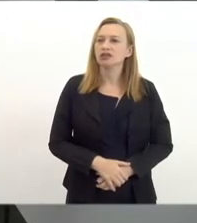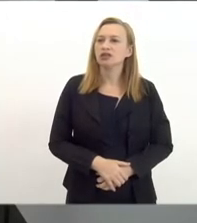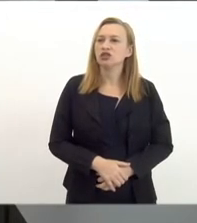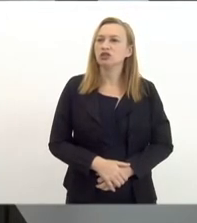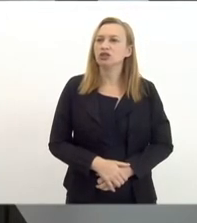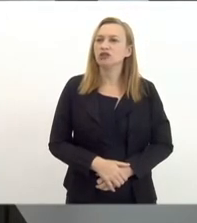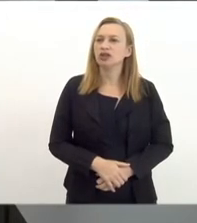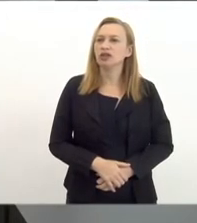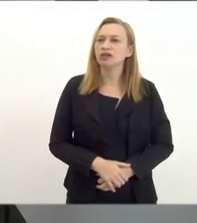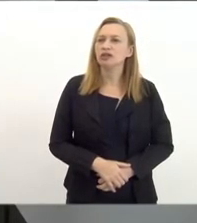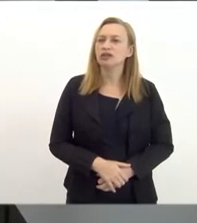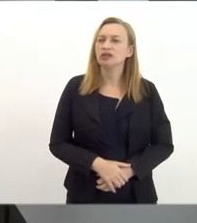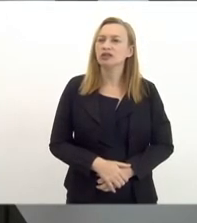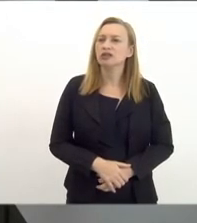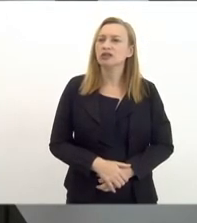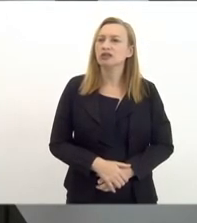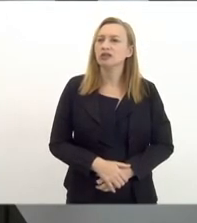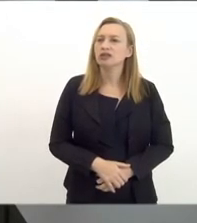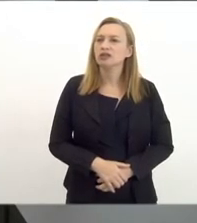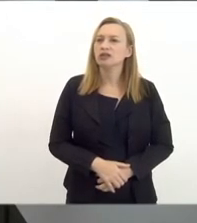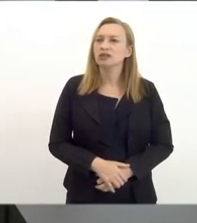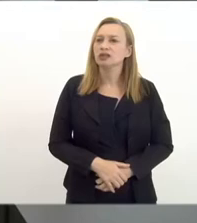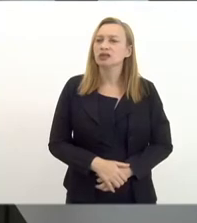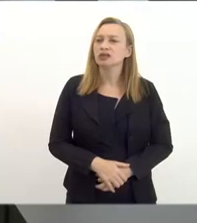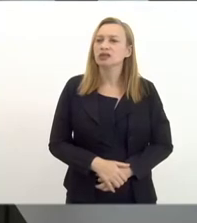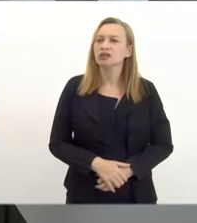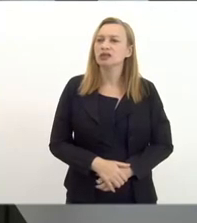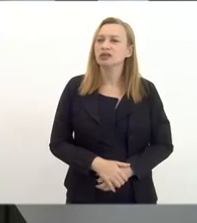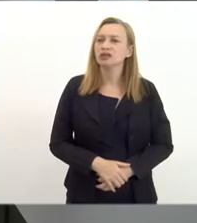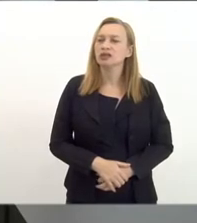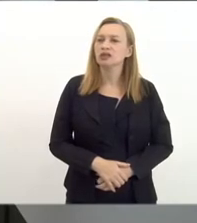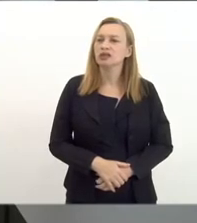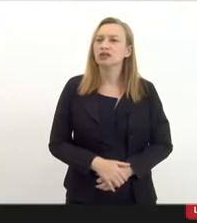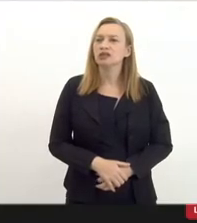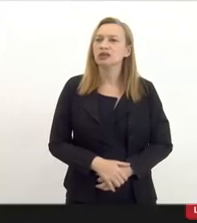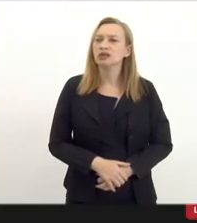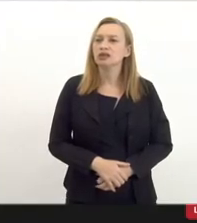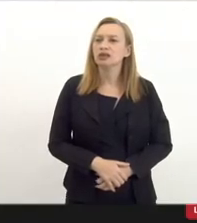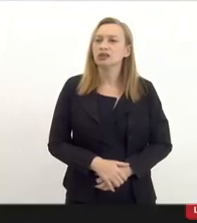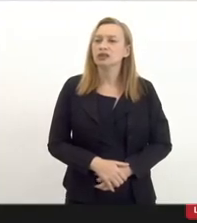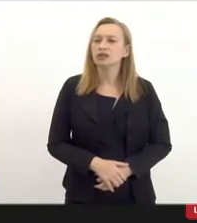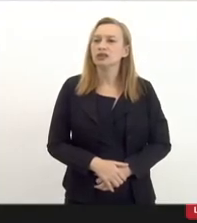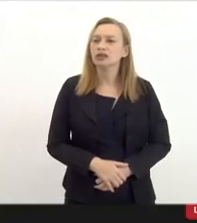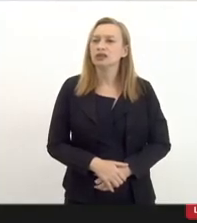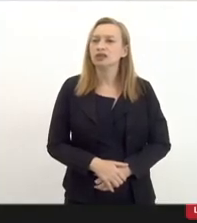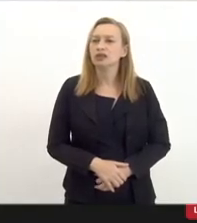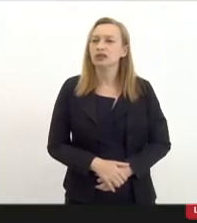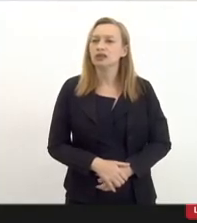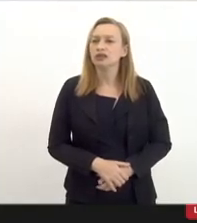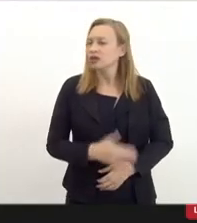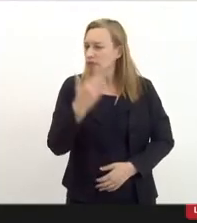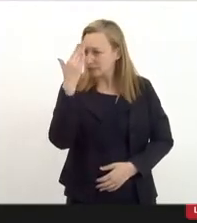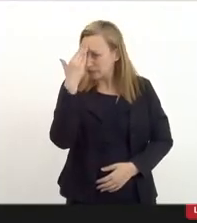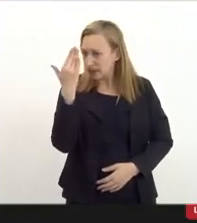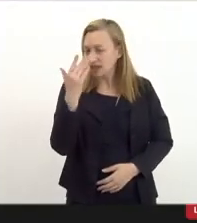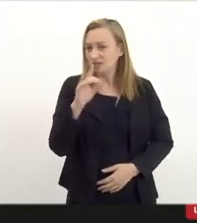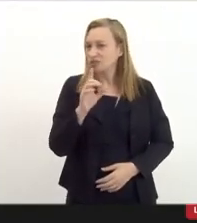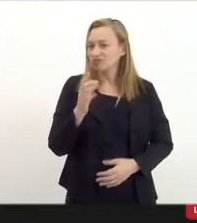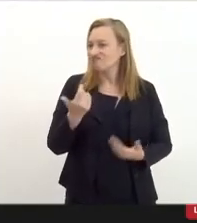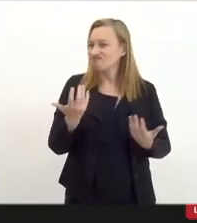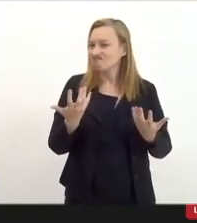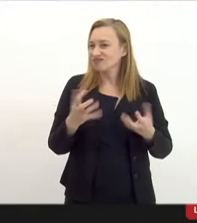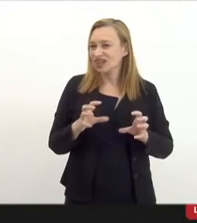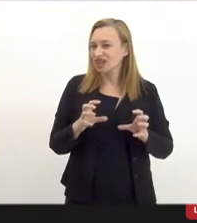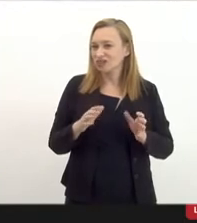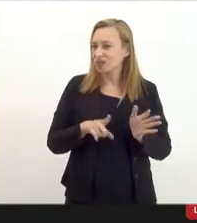e não não tá bom Eu agradeço muito mais não ainda não tem necessidade